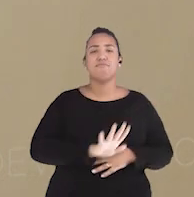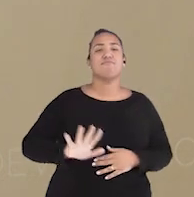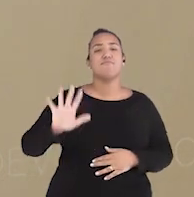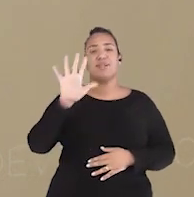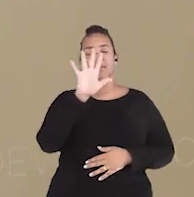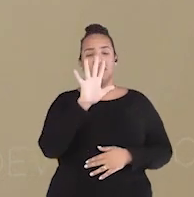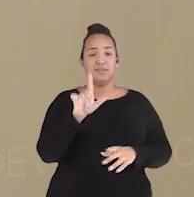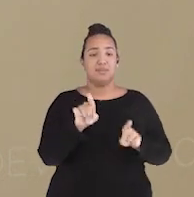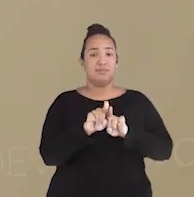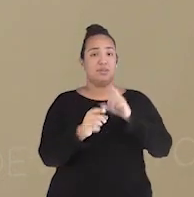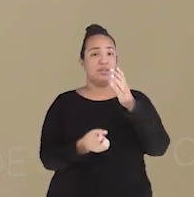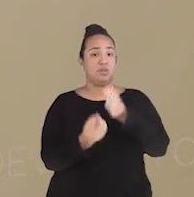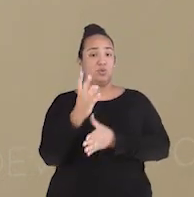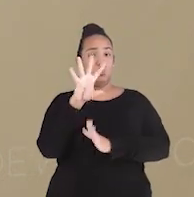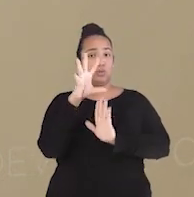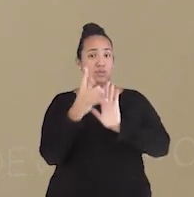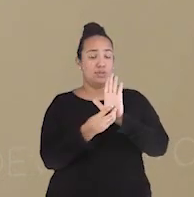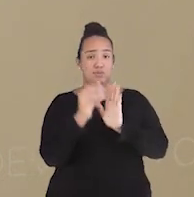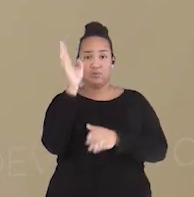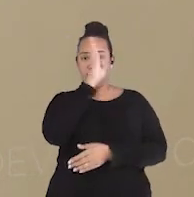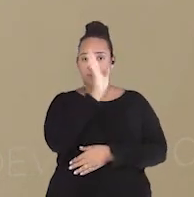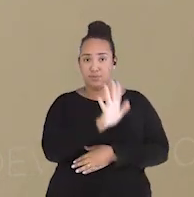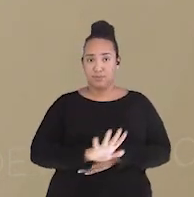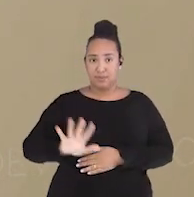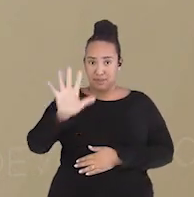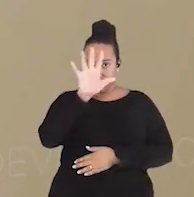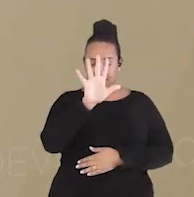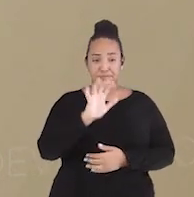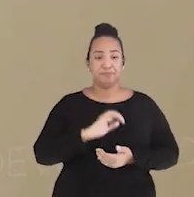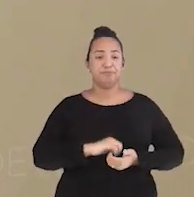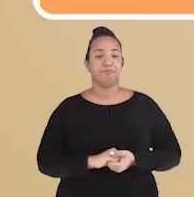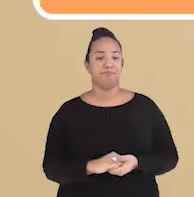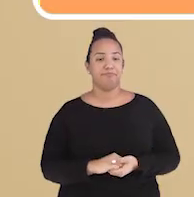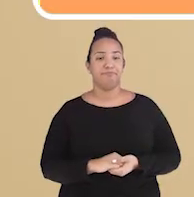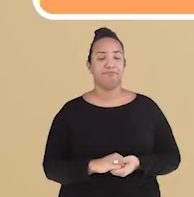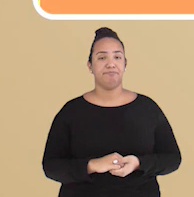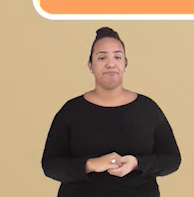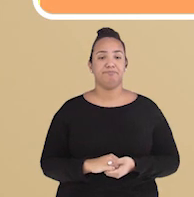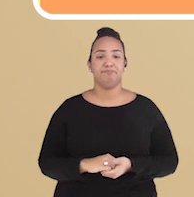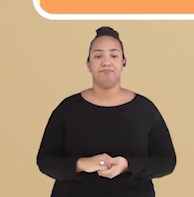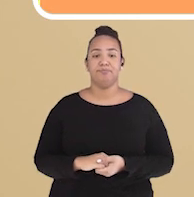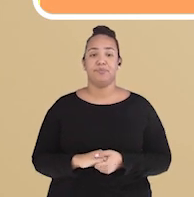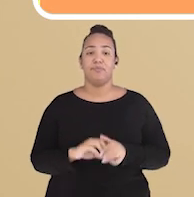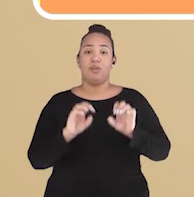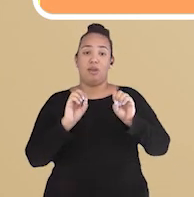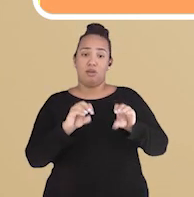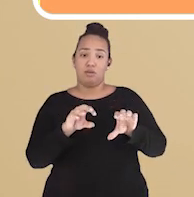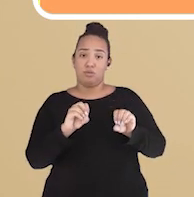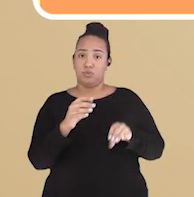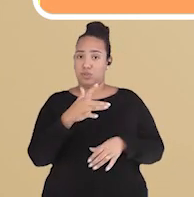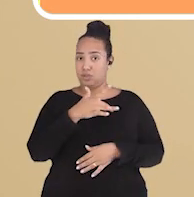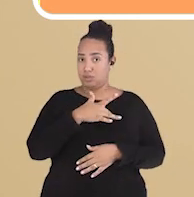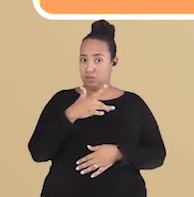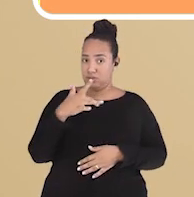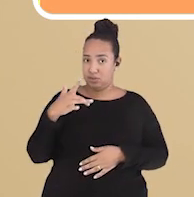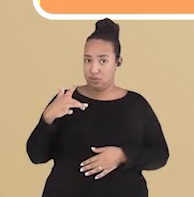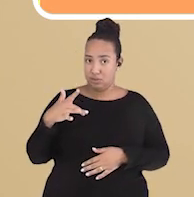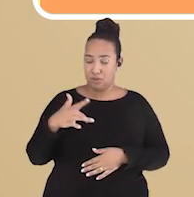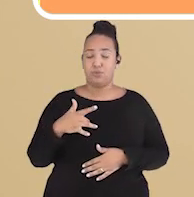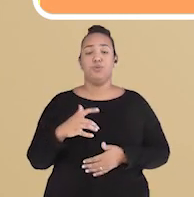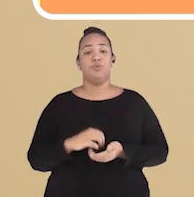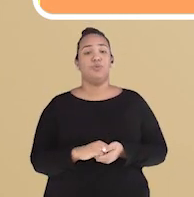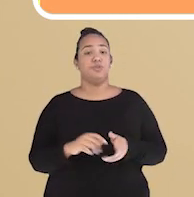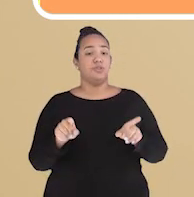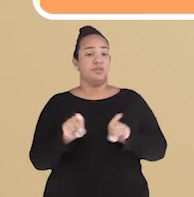também os símbolos nacionais, incentivo ao nacionalismo. A educação e saúde, o combate ao